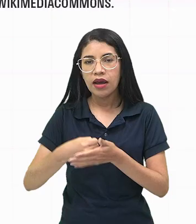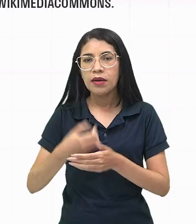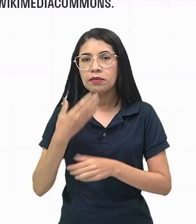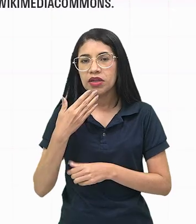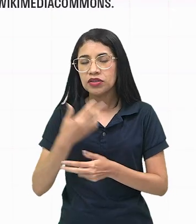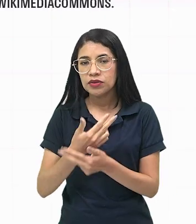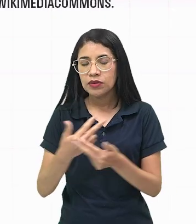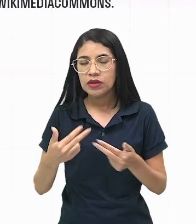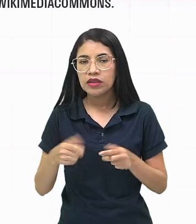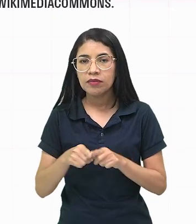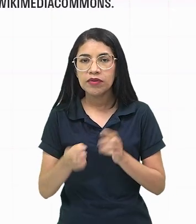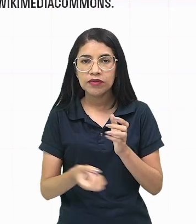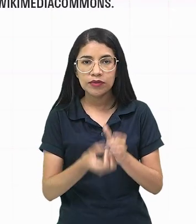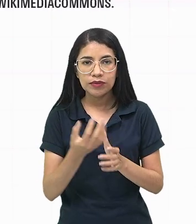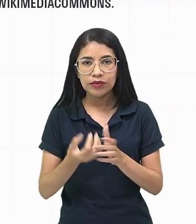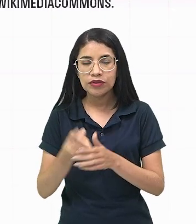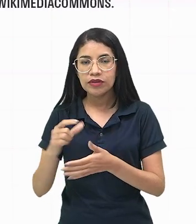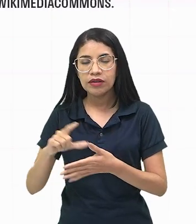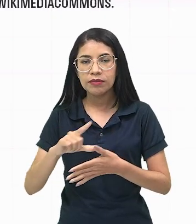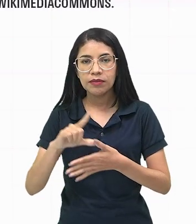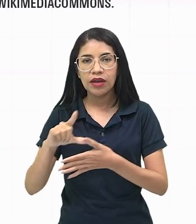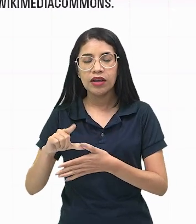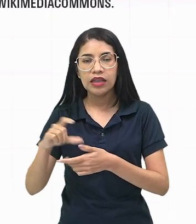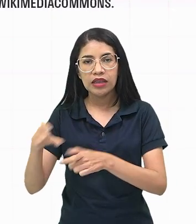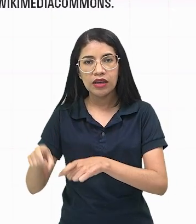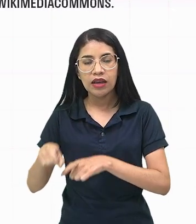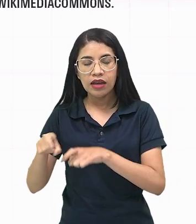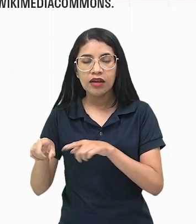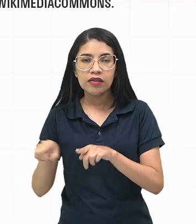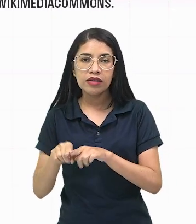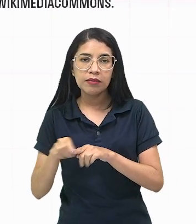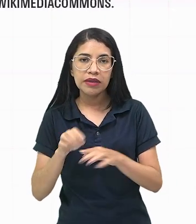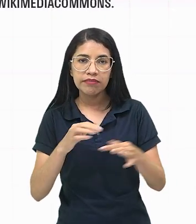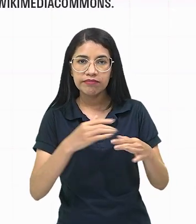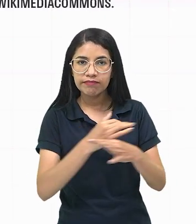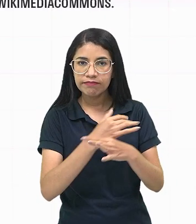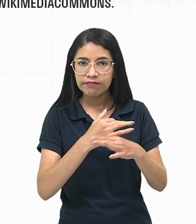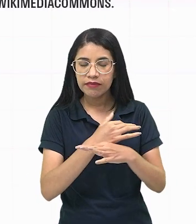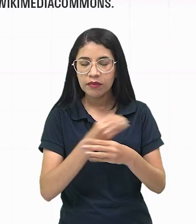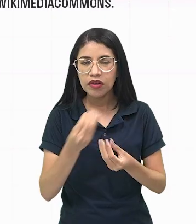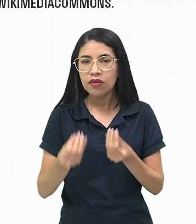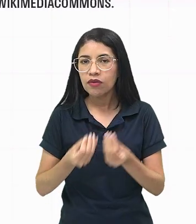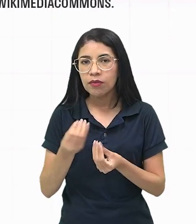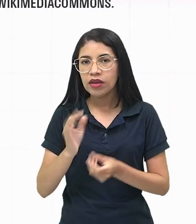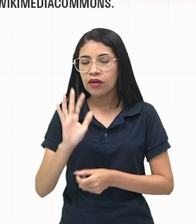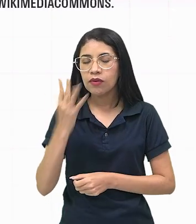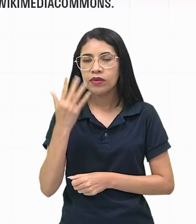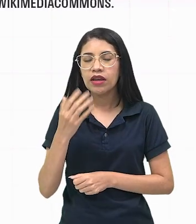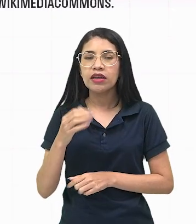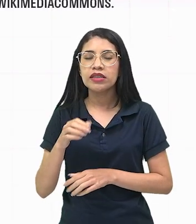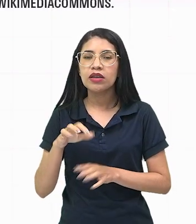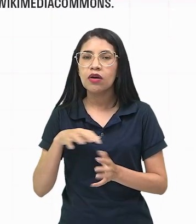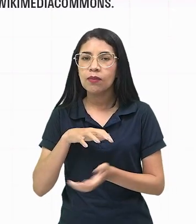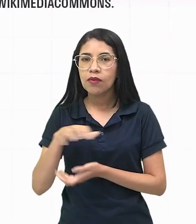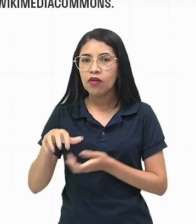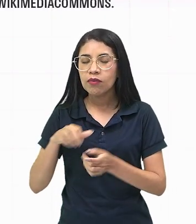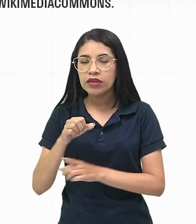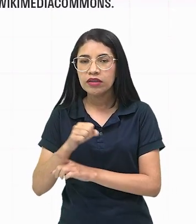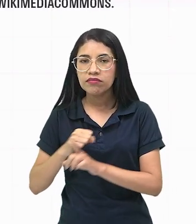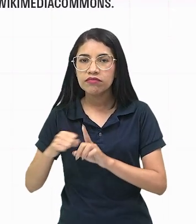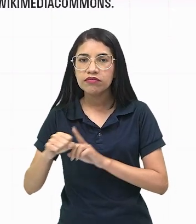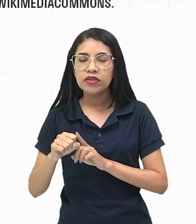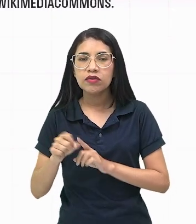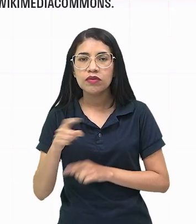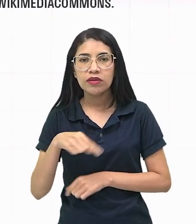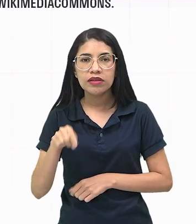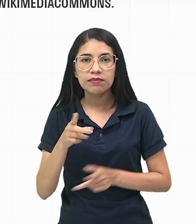foram surgindo na América Latina tanto no campo quanto na cidade. Como é que funcionam os movimentos sociais, pessoal? Vocês viram aqui,